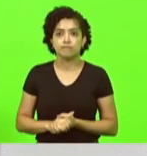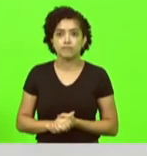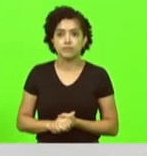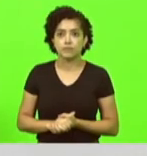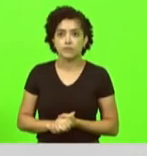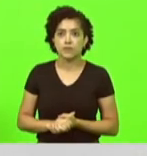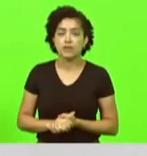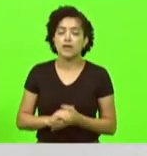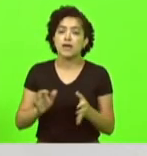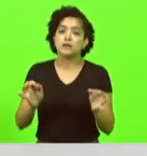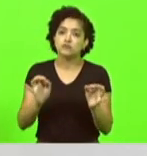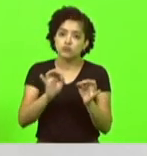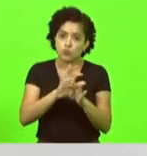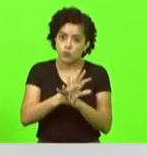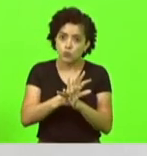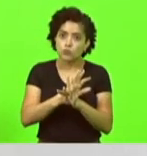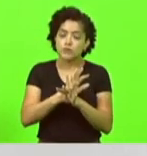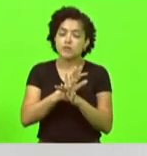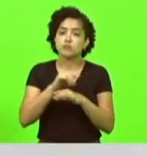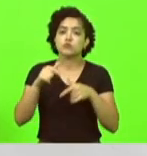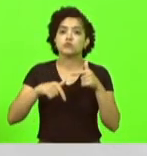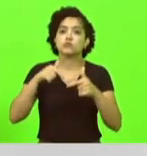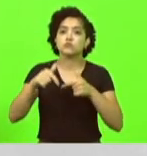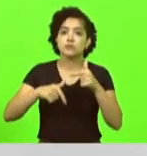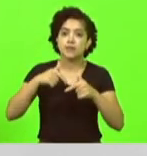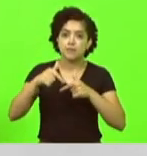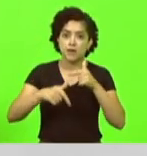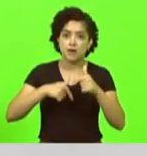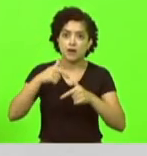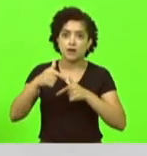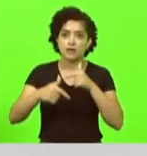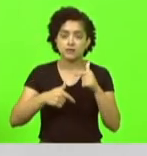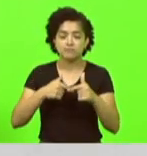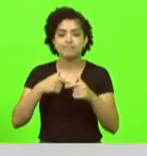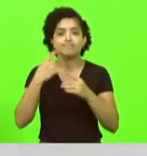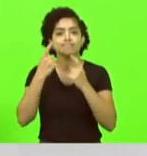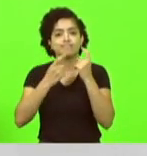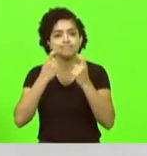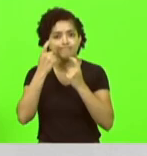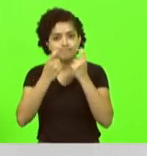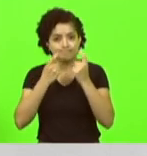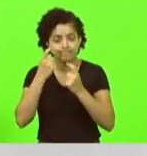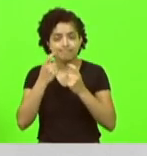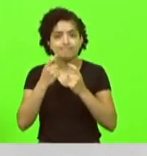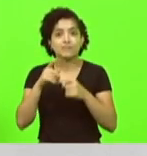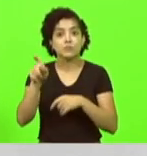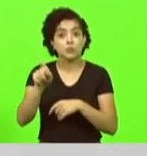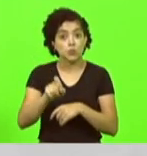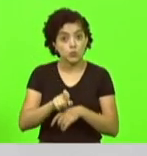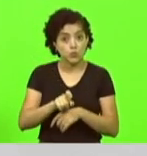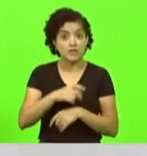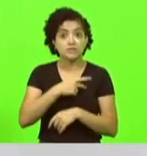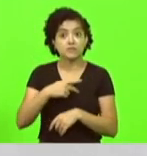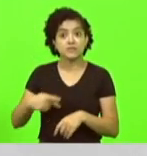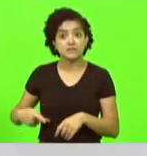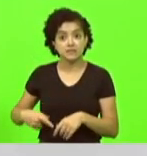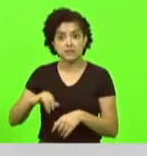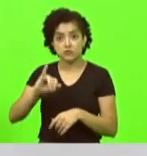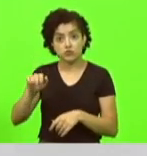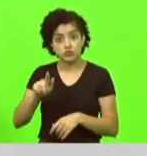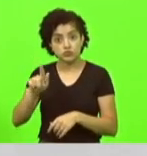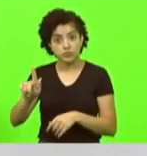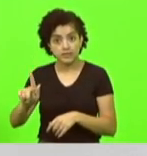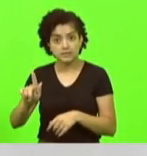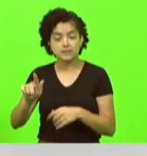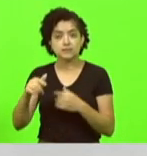e concluímos também um trabalho de muita preocupação do nosso ex-presidente o Júlio Garcia bom